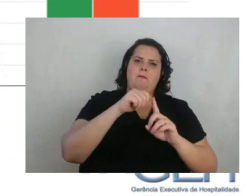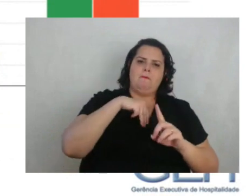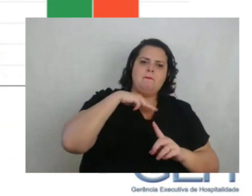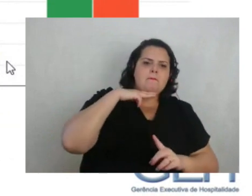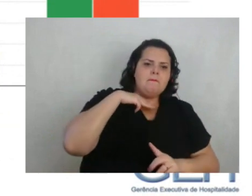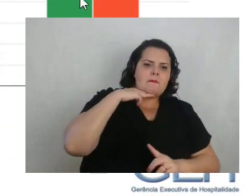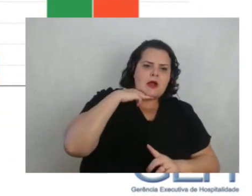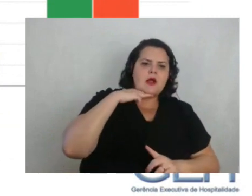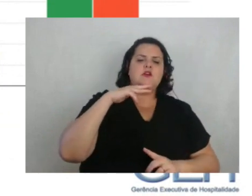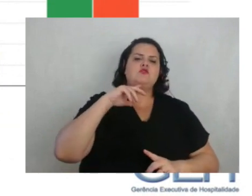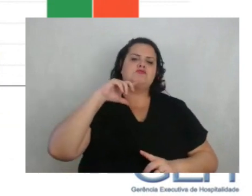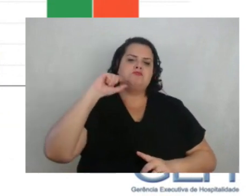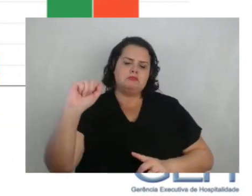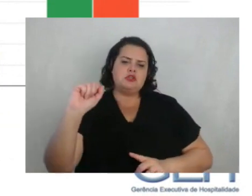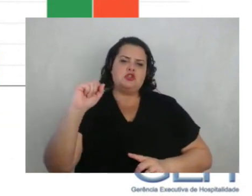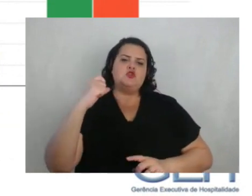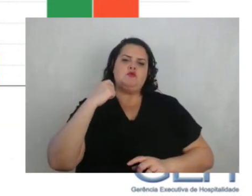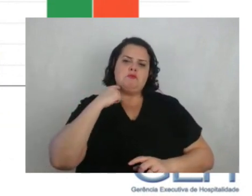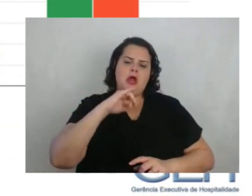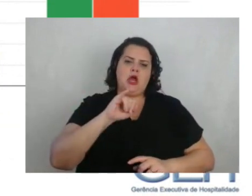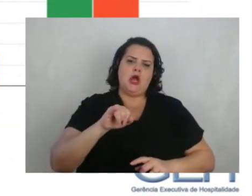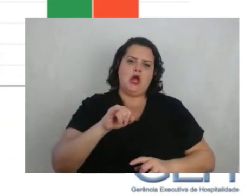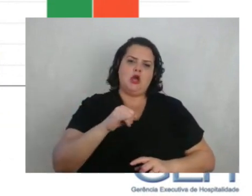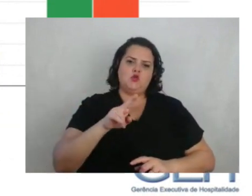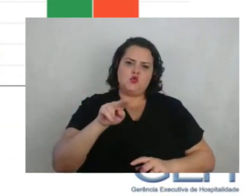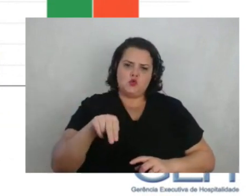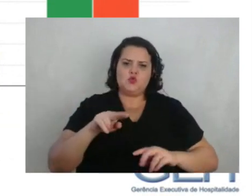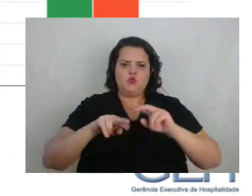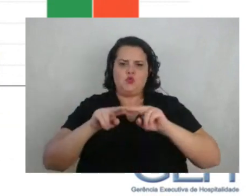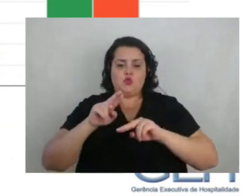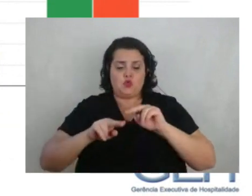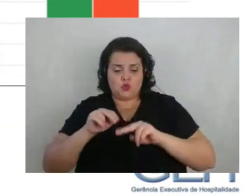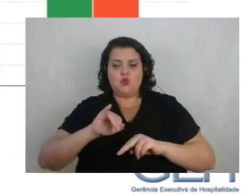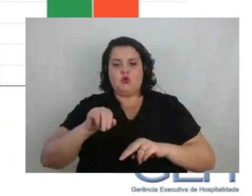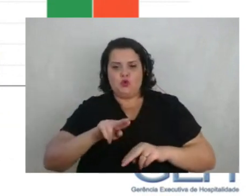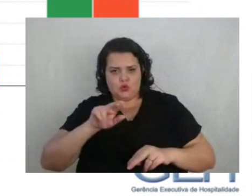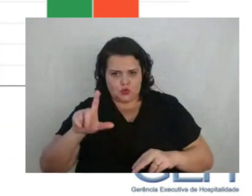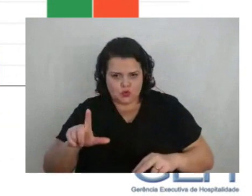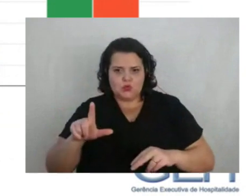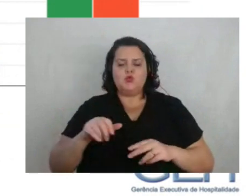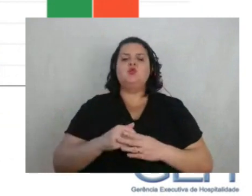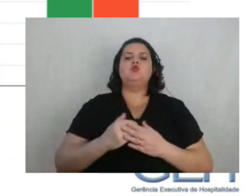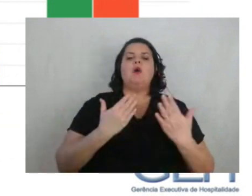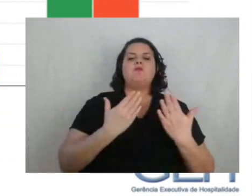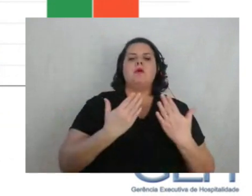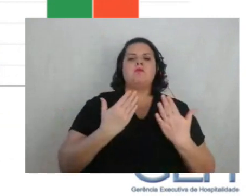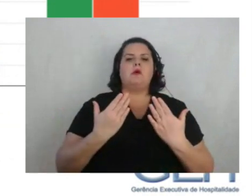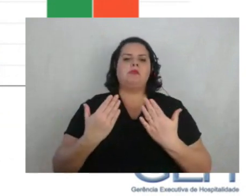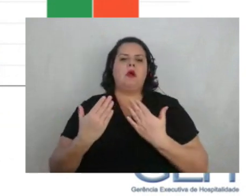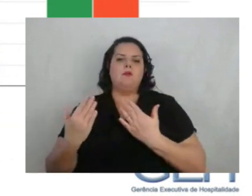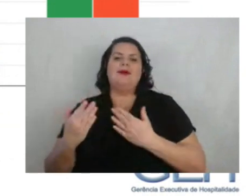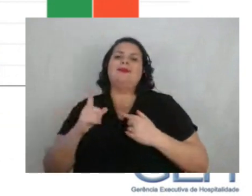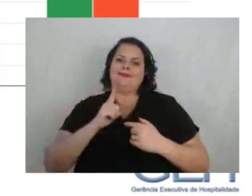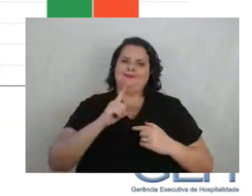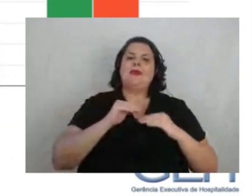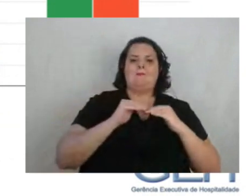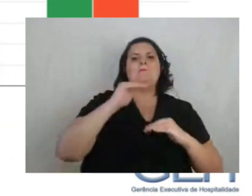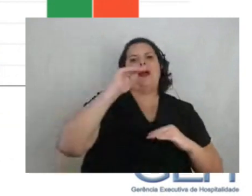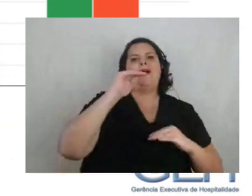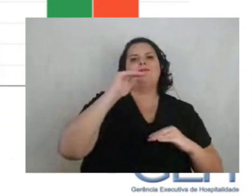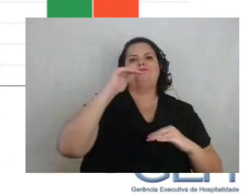geral, nós tivemos mais óbitos do que o mês correspondente do ano passado. Portanto,